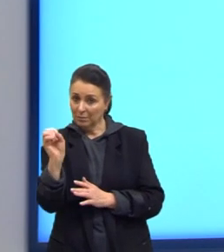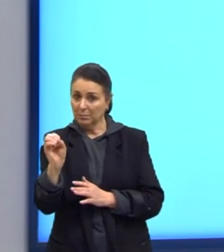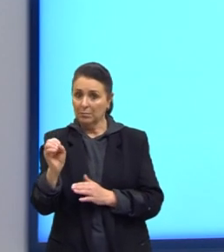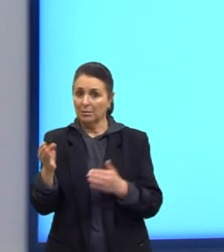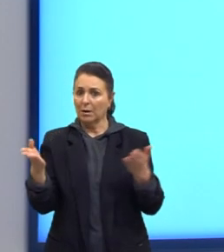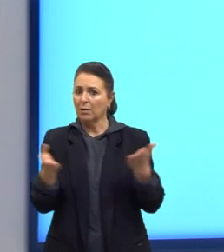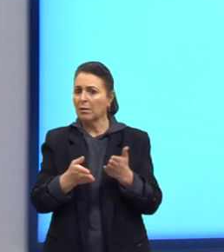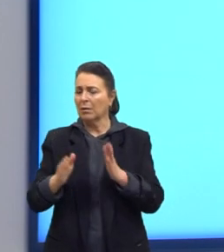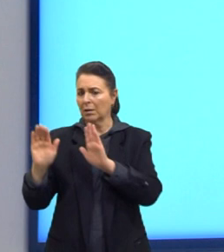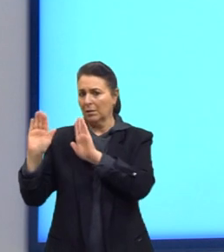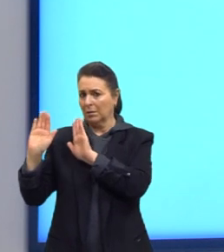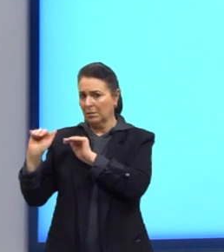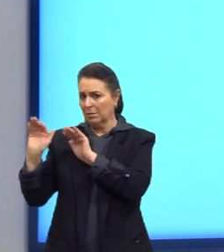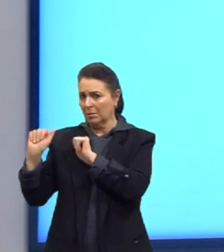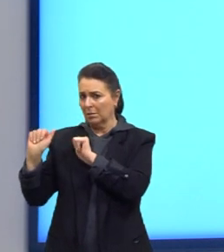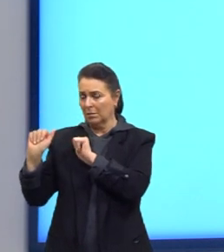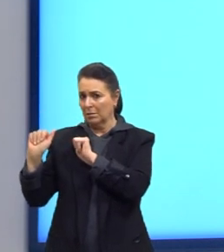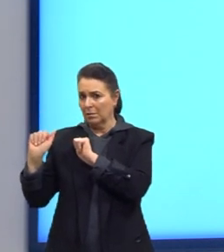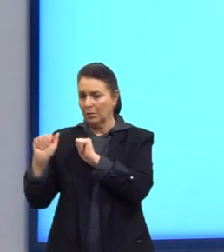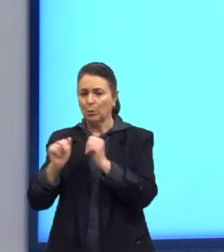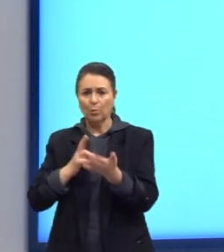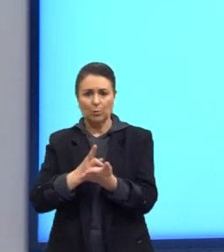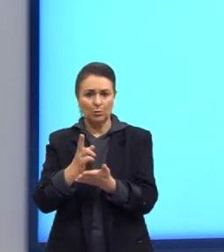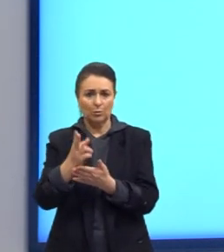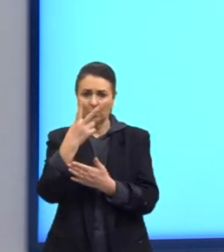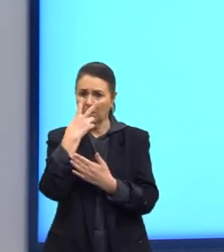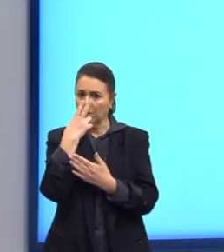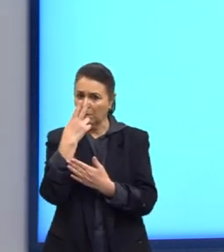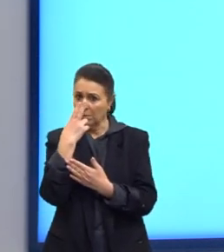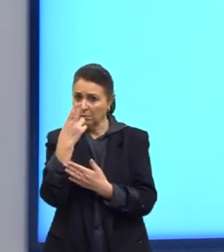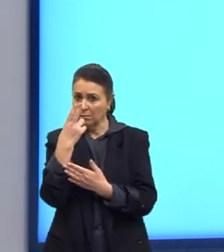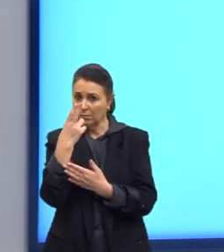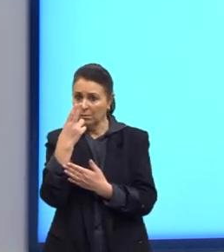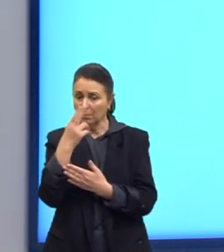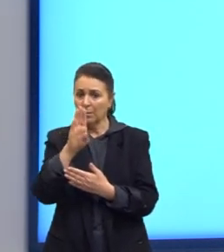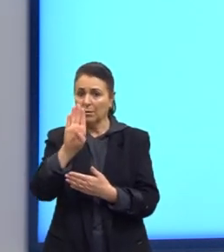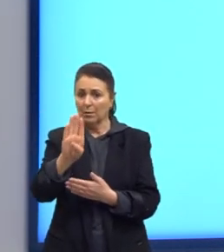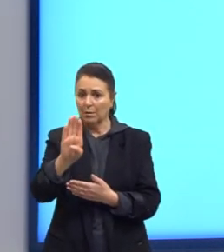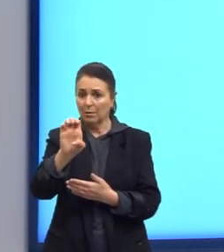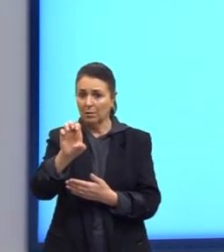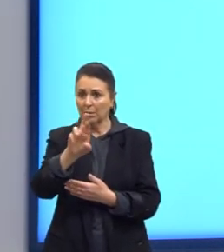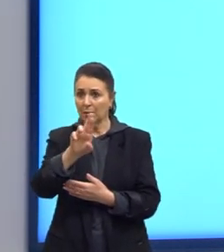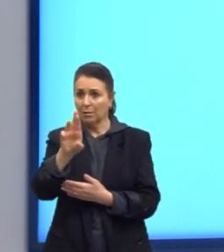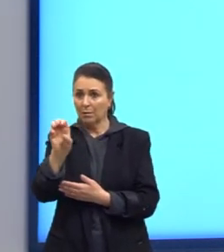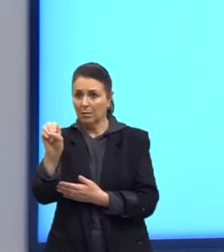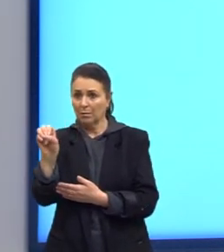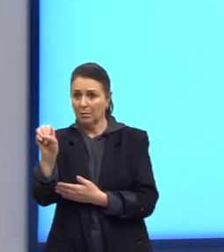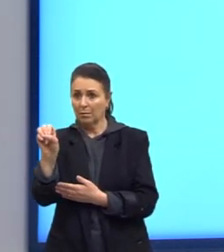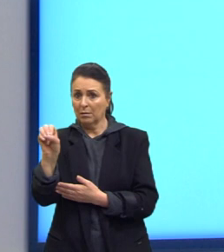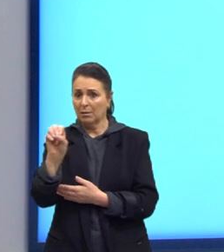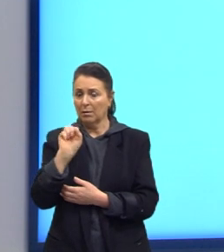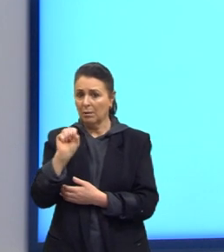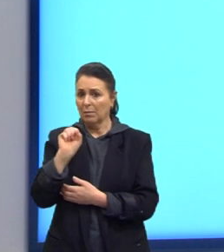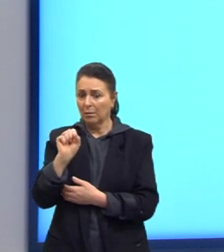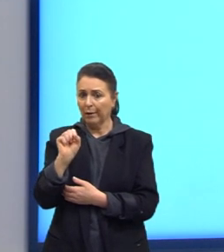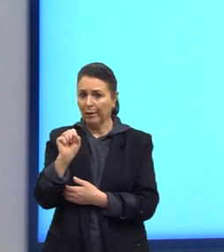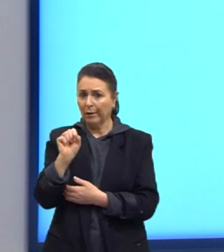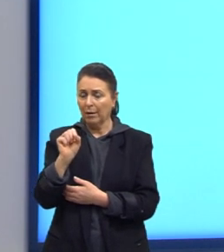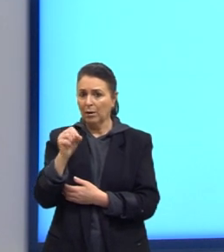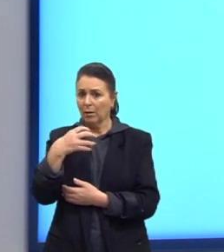panioli Será que Belo continua tendo o mesmo significado mas não falso amigo é um